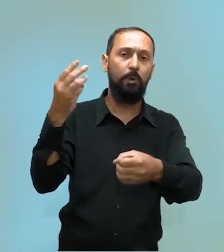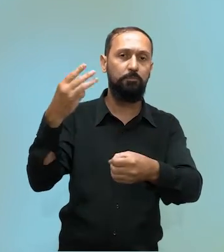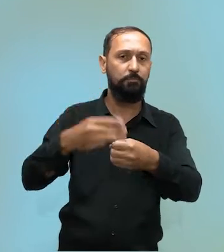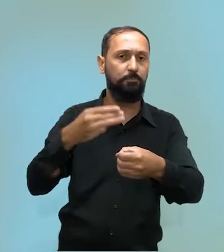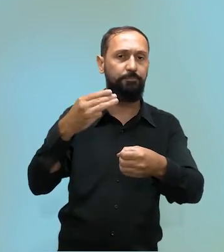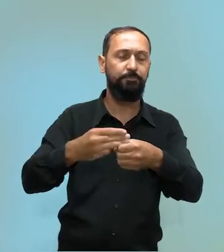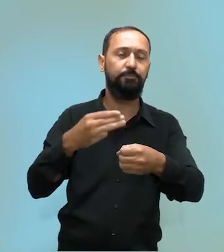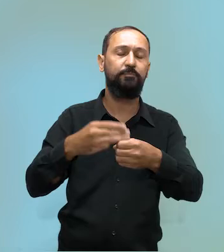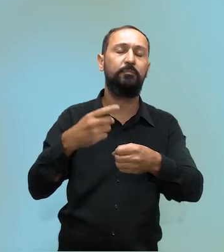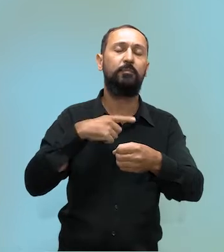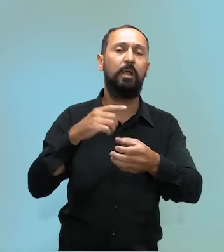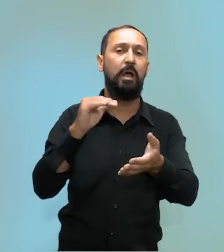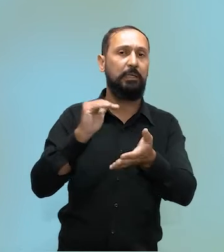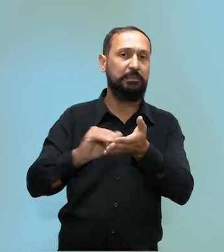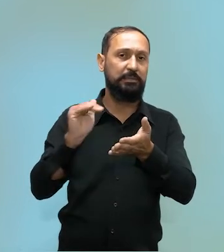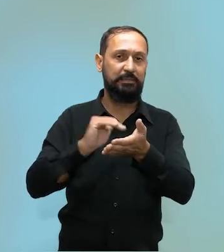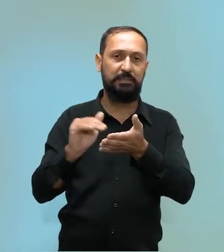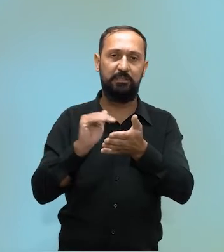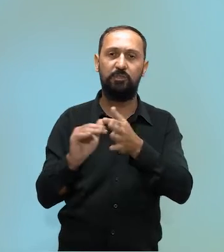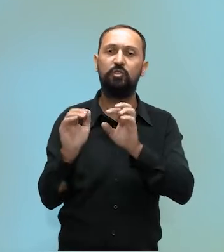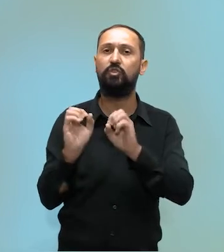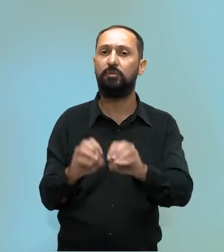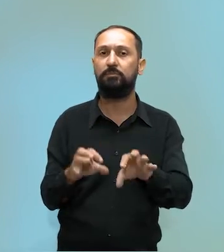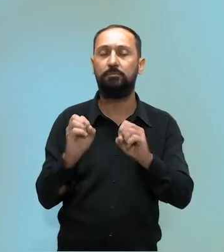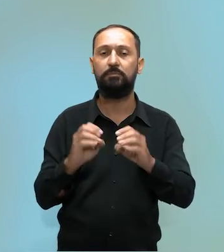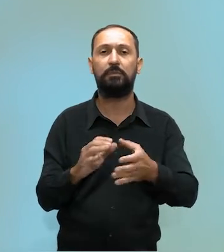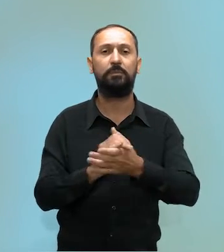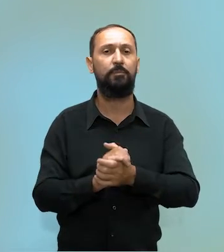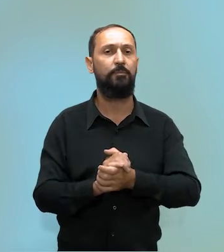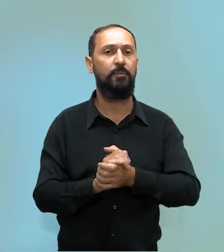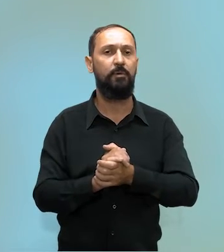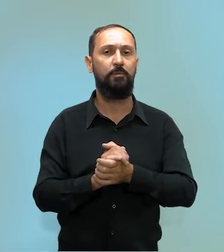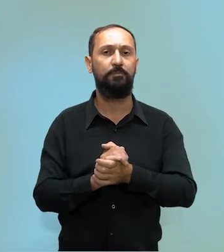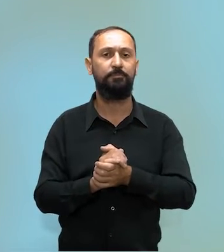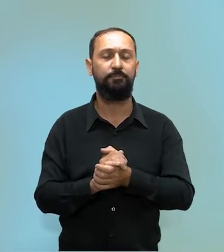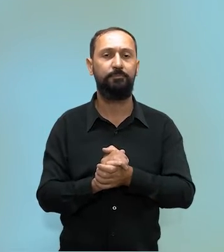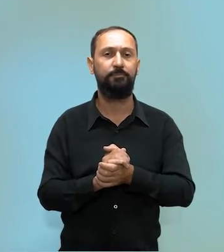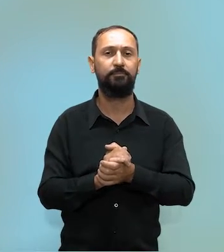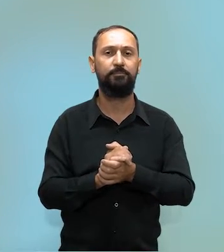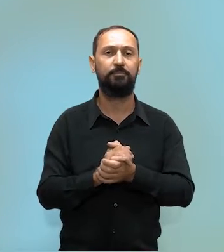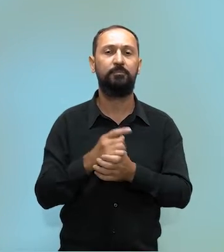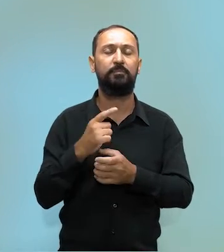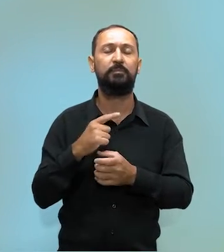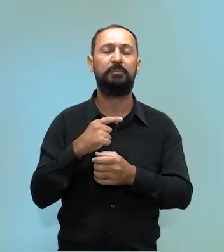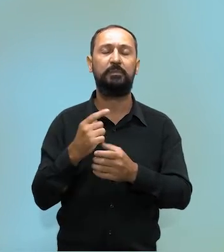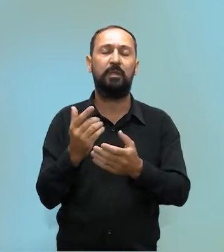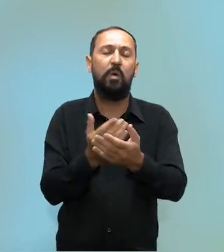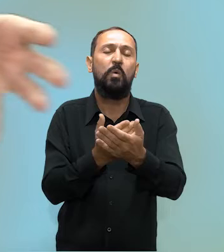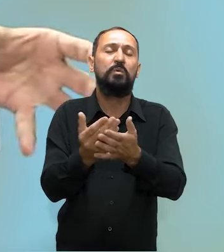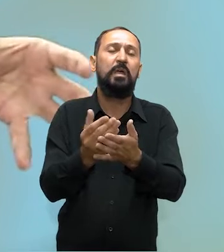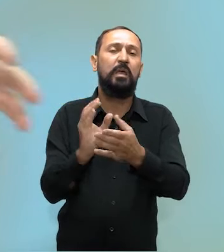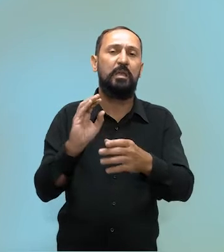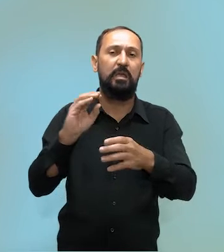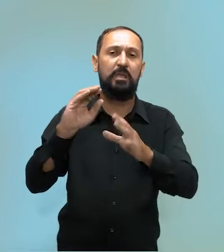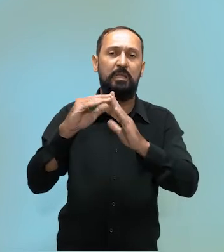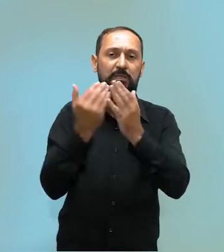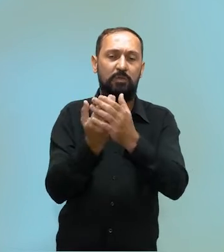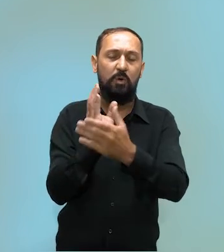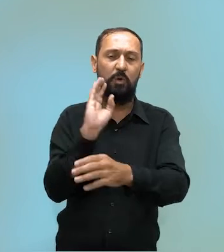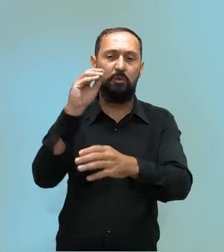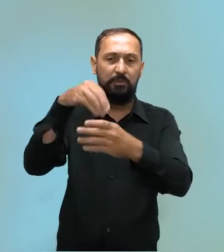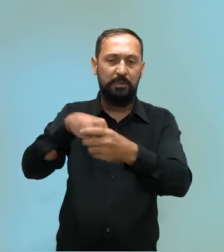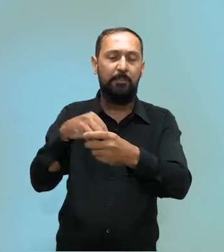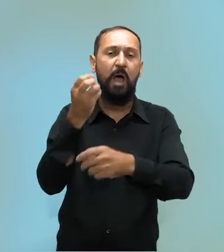o municipalismo, né? Então, a Secretaria de Educação, ela tem como chegar nas escolas, né, para